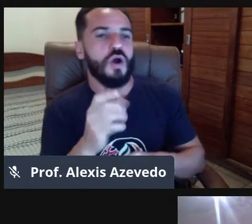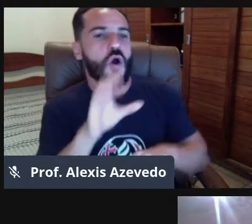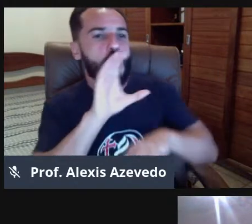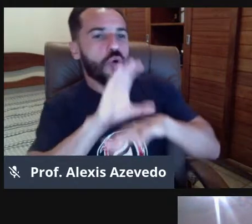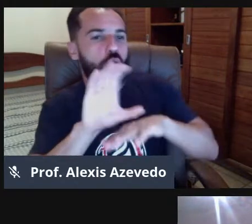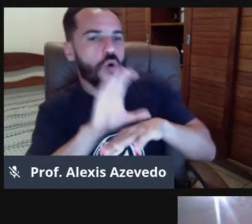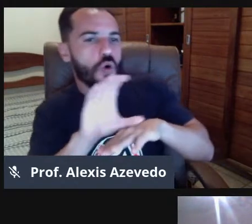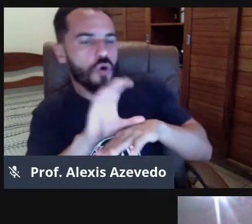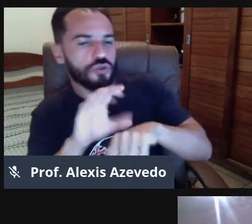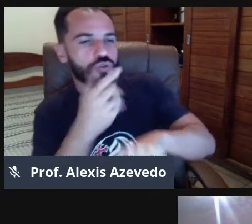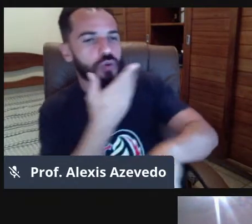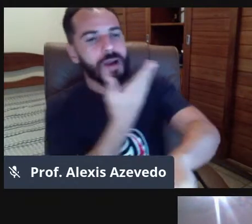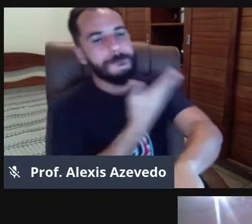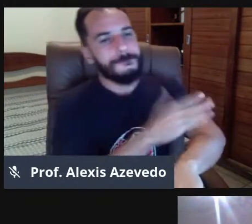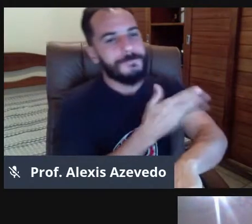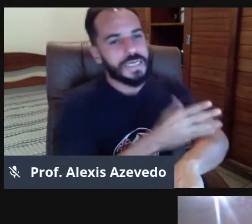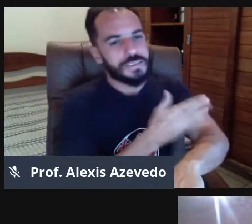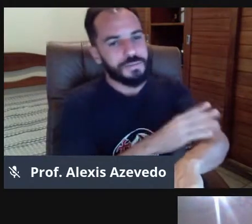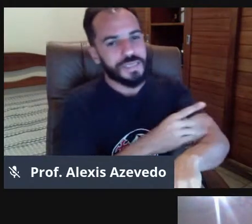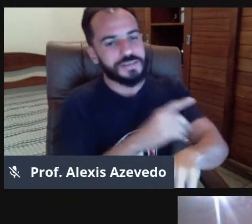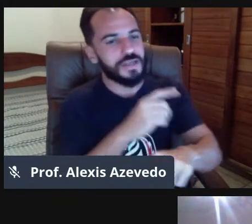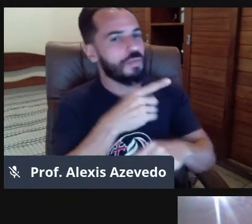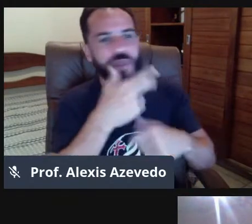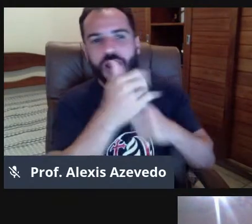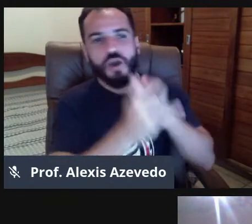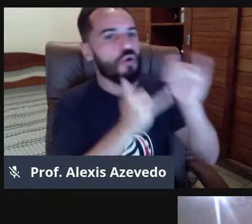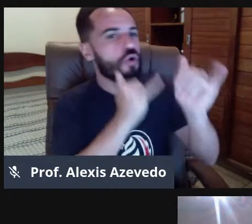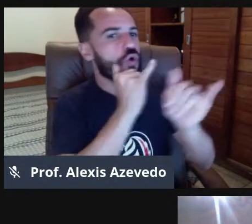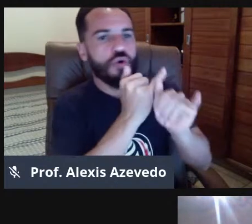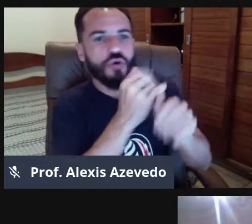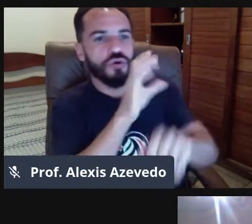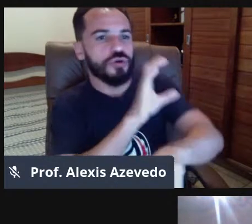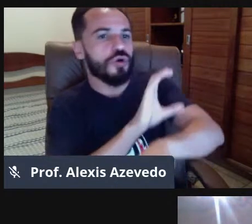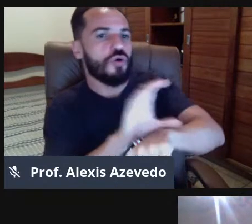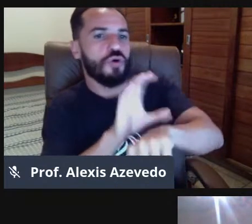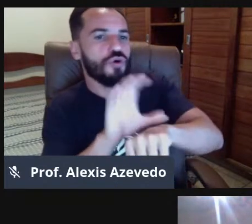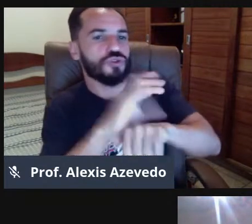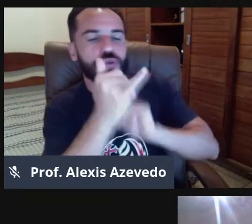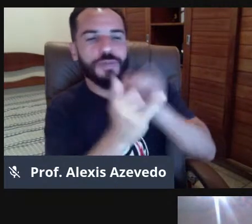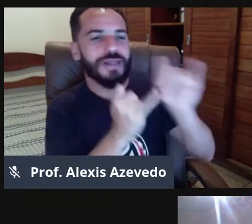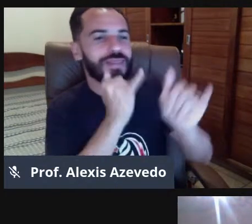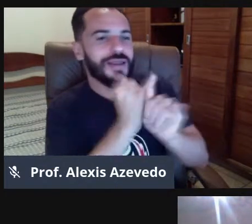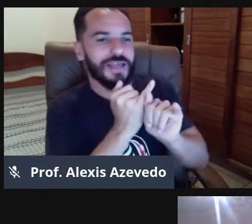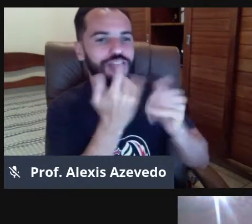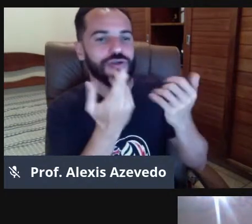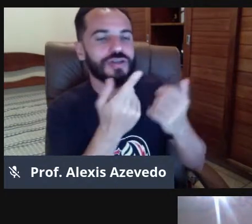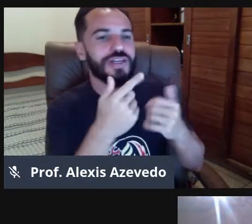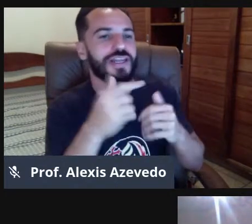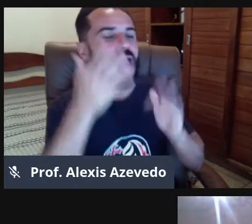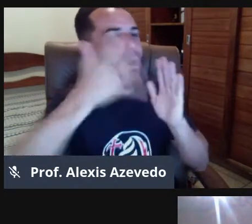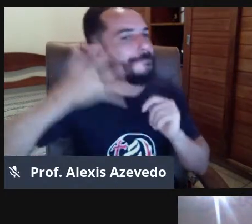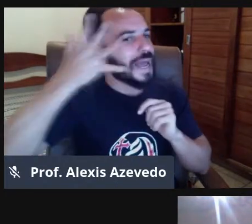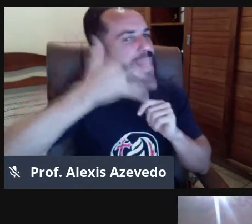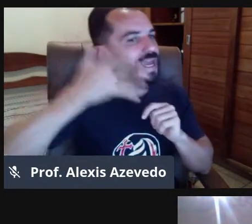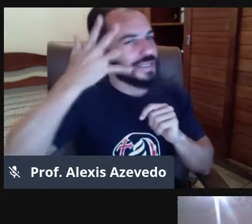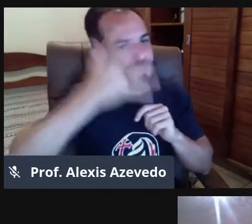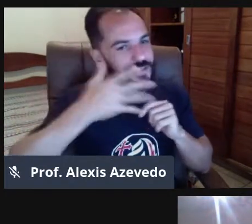principalmente agora que está acontecendo muitas oportunidades de cursos online, palestras online, se